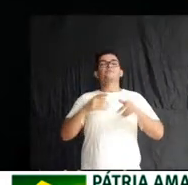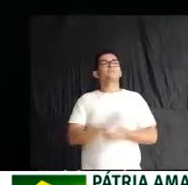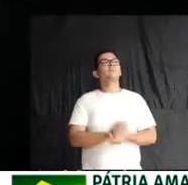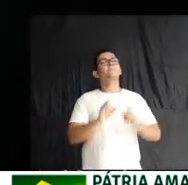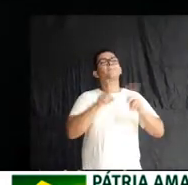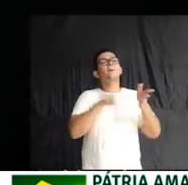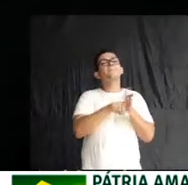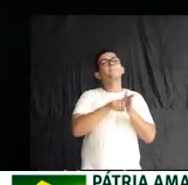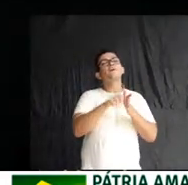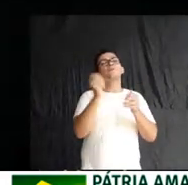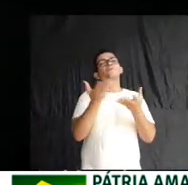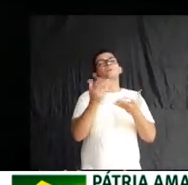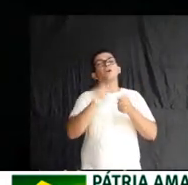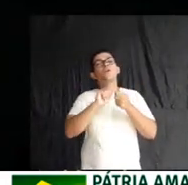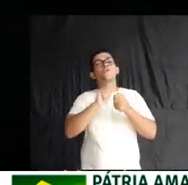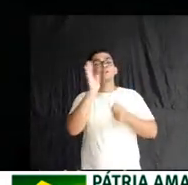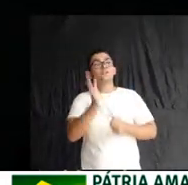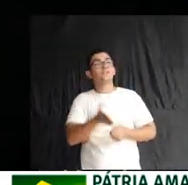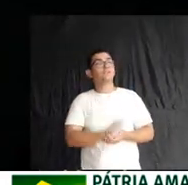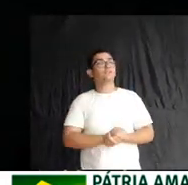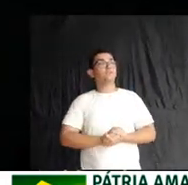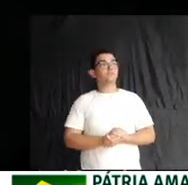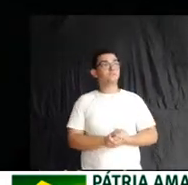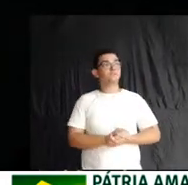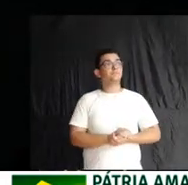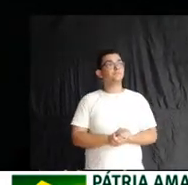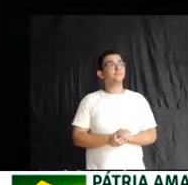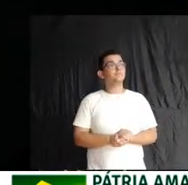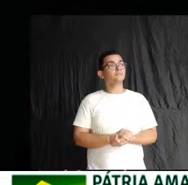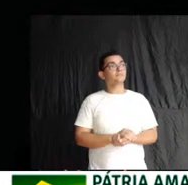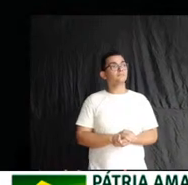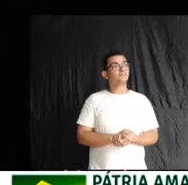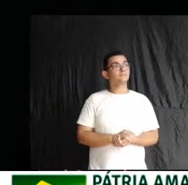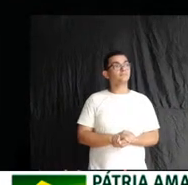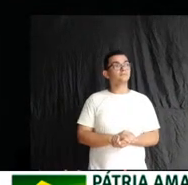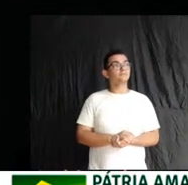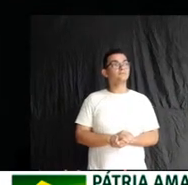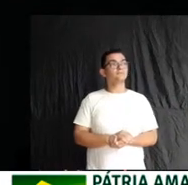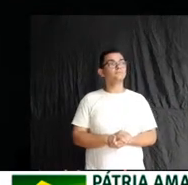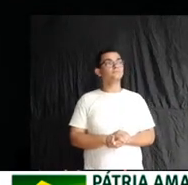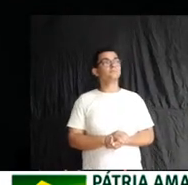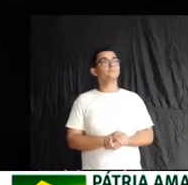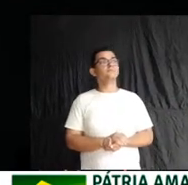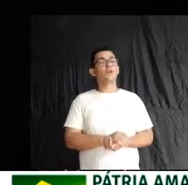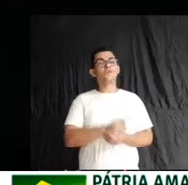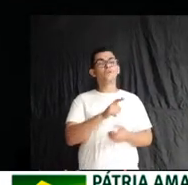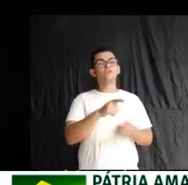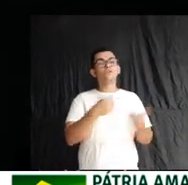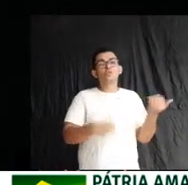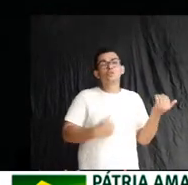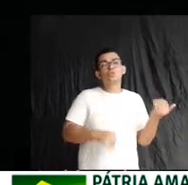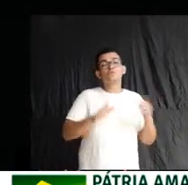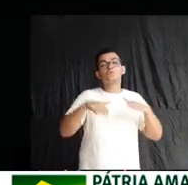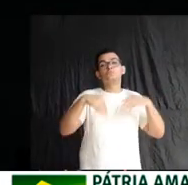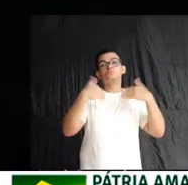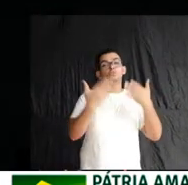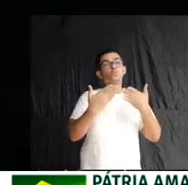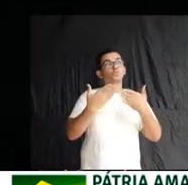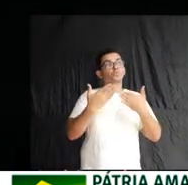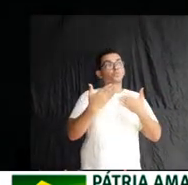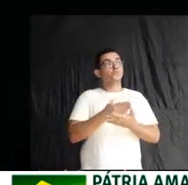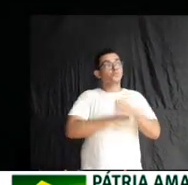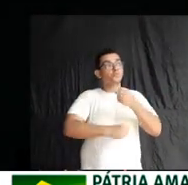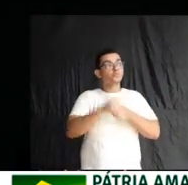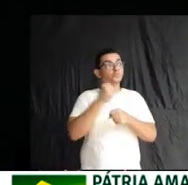pergunta que eu vou fazer para você agora, depois faço para você e depois vou com você aí. É, quanto tempo você toca violão? Cara, já